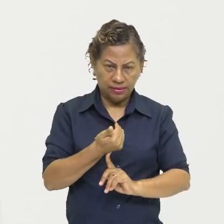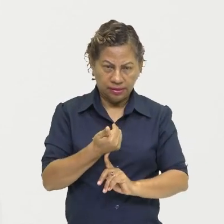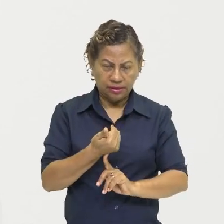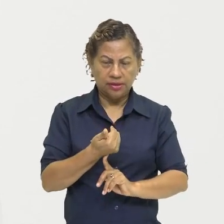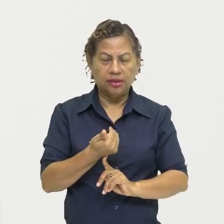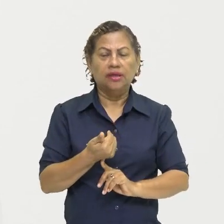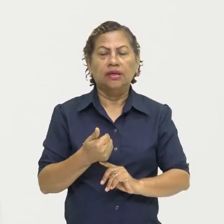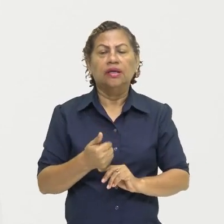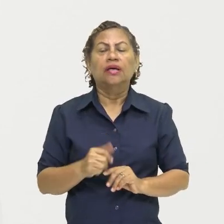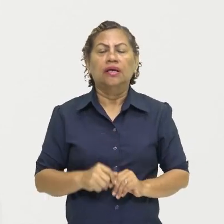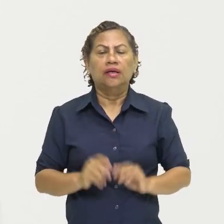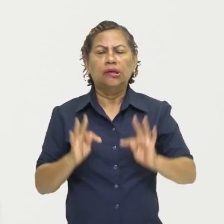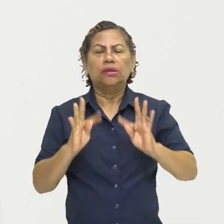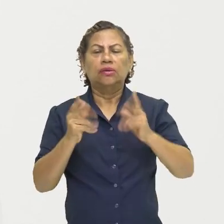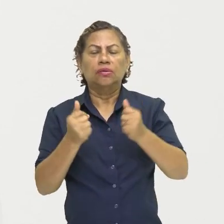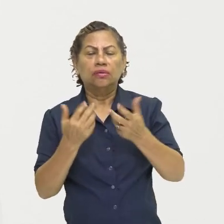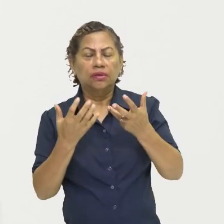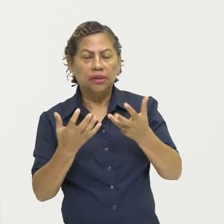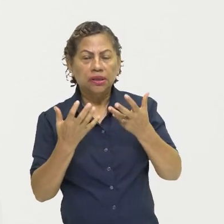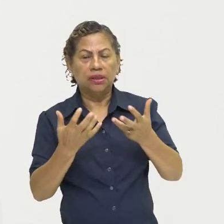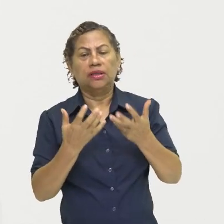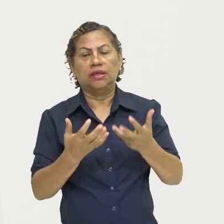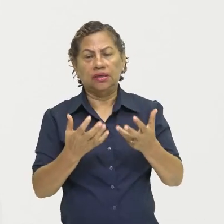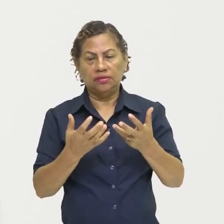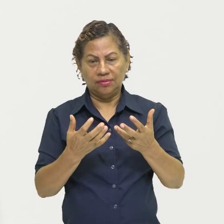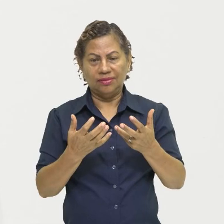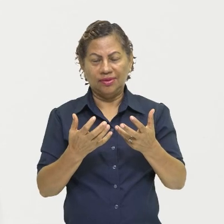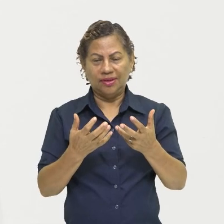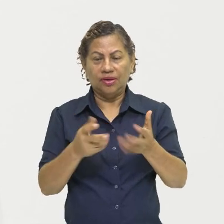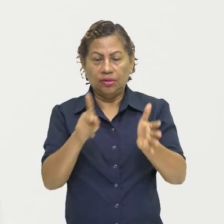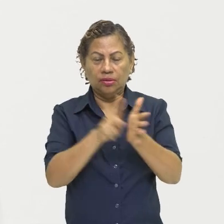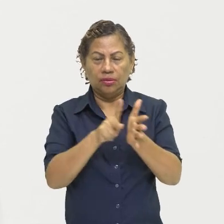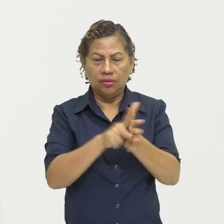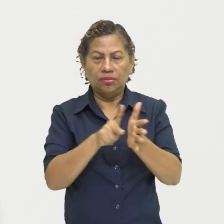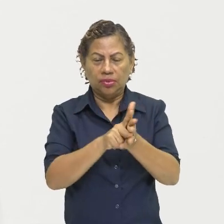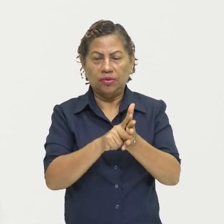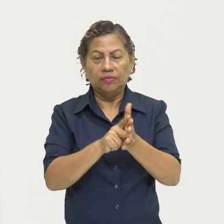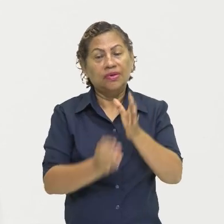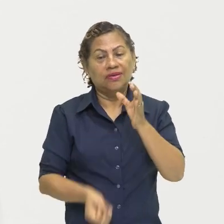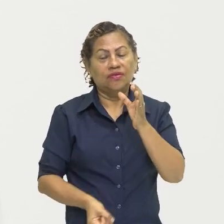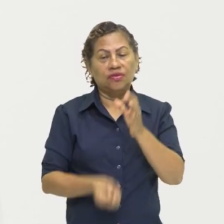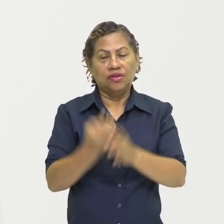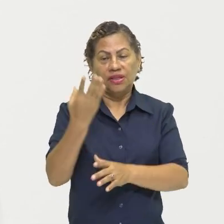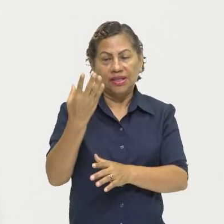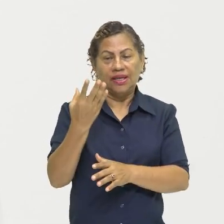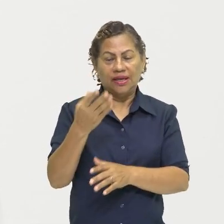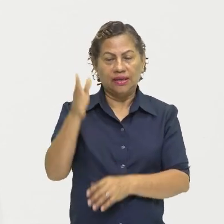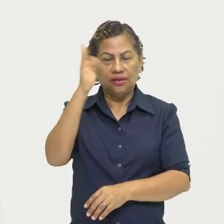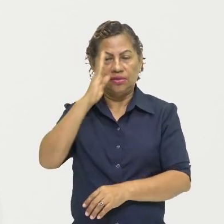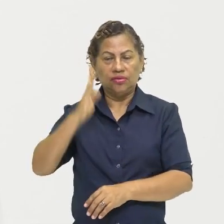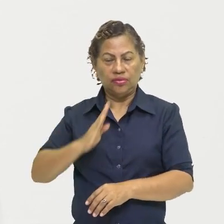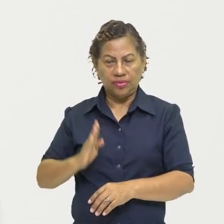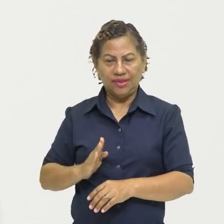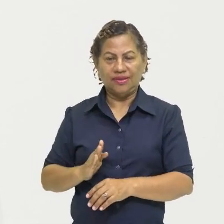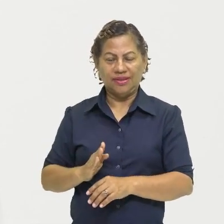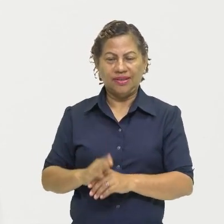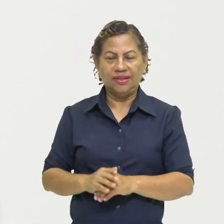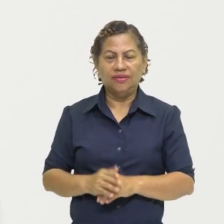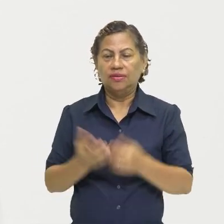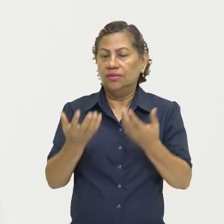Moderna, os artistas queriam realmente uma arte genuinamente brasileira. Eles não queriam mais que tivesse